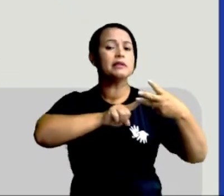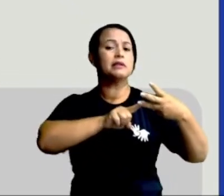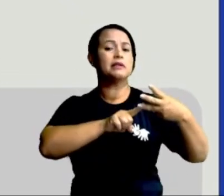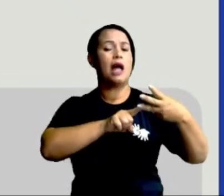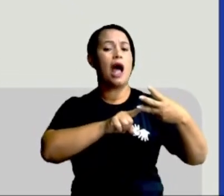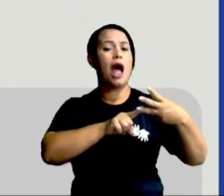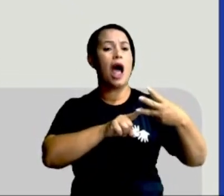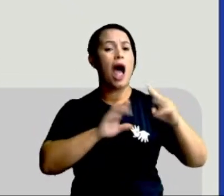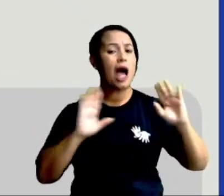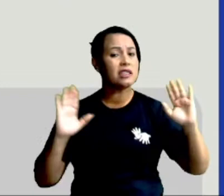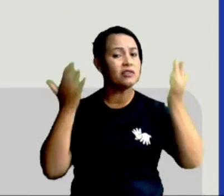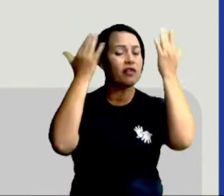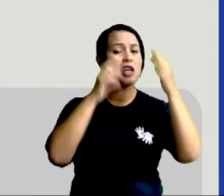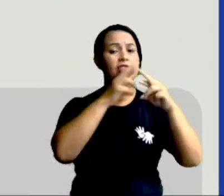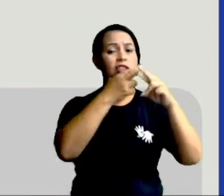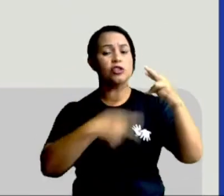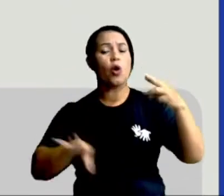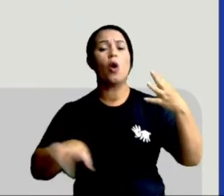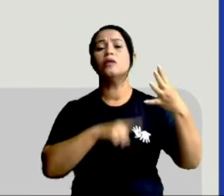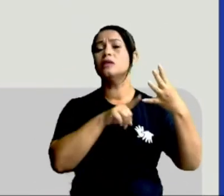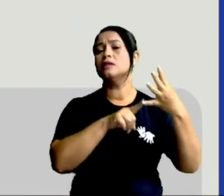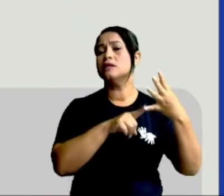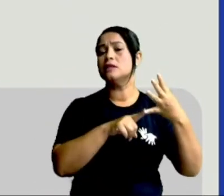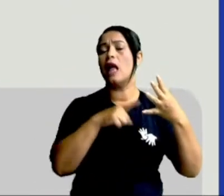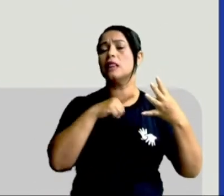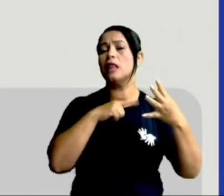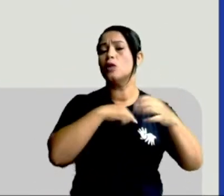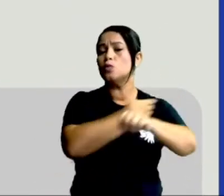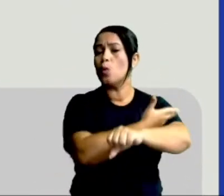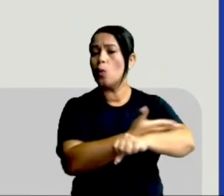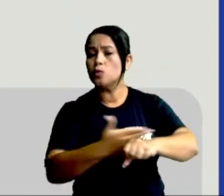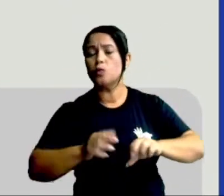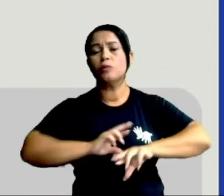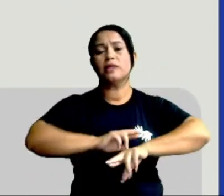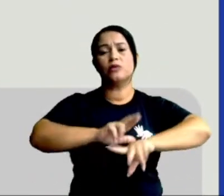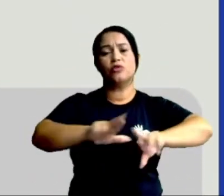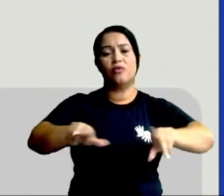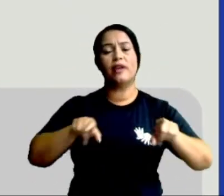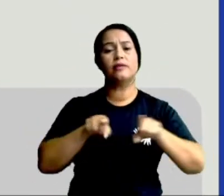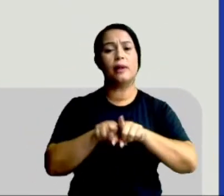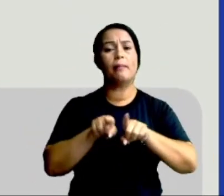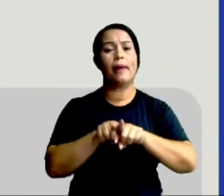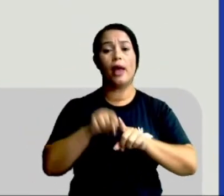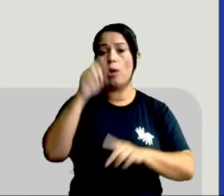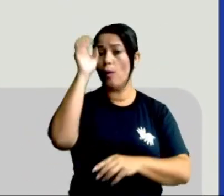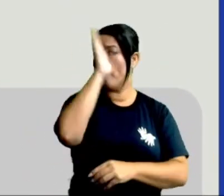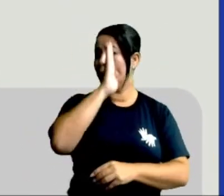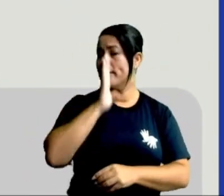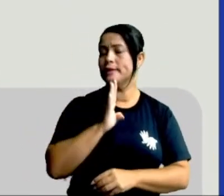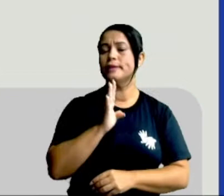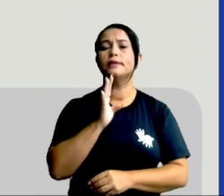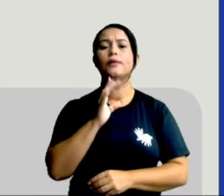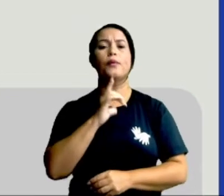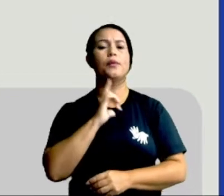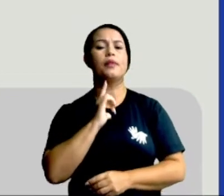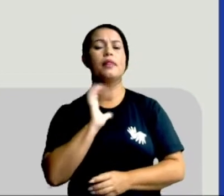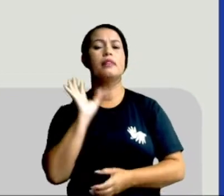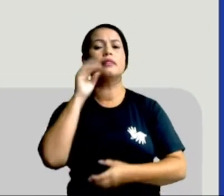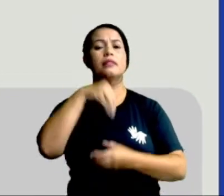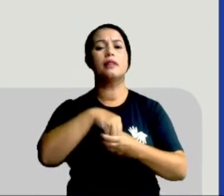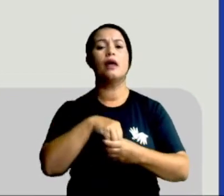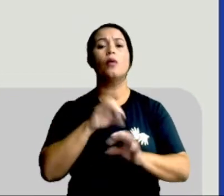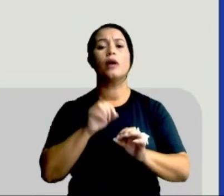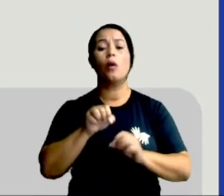as manifestações religiosas, as tradições e outros aspectos. O Brasil, por ele conter um